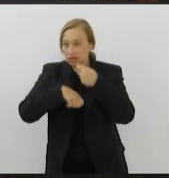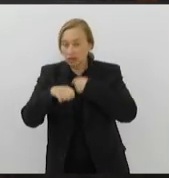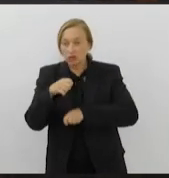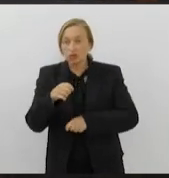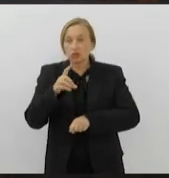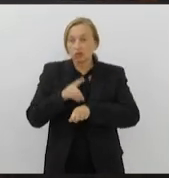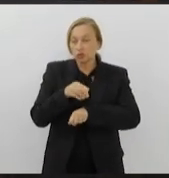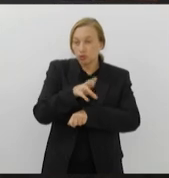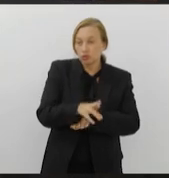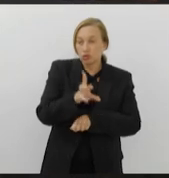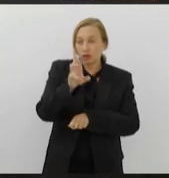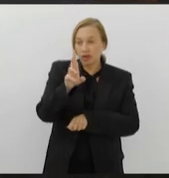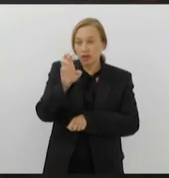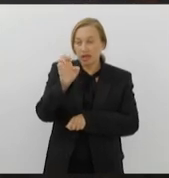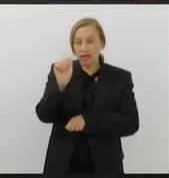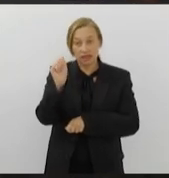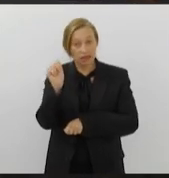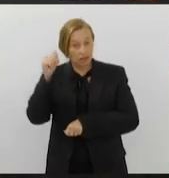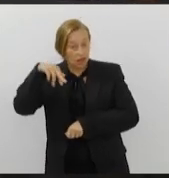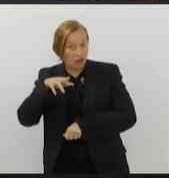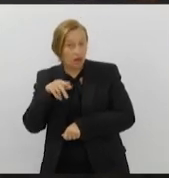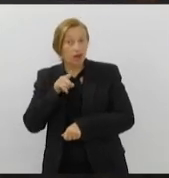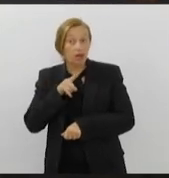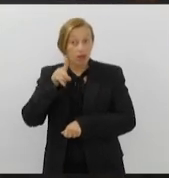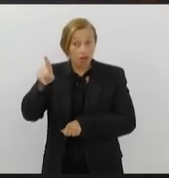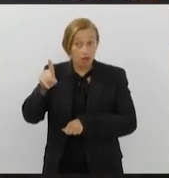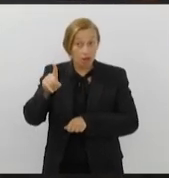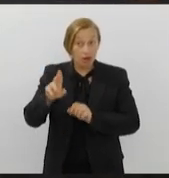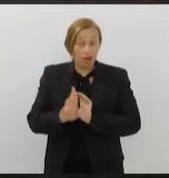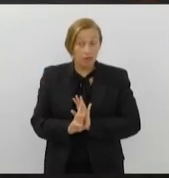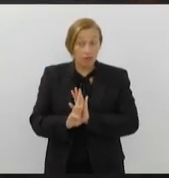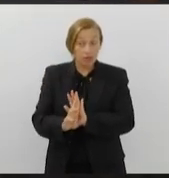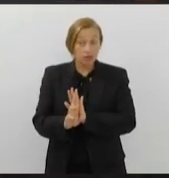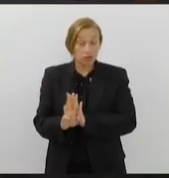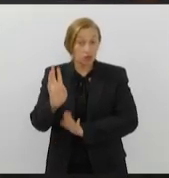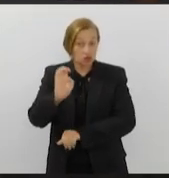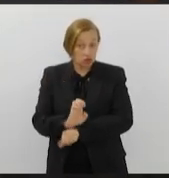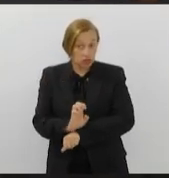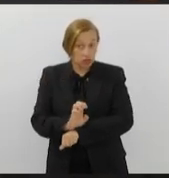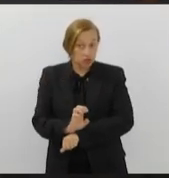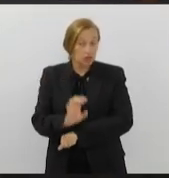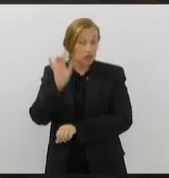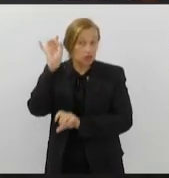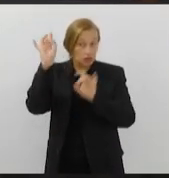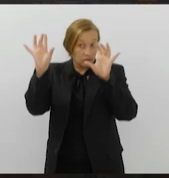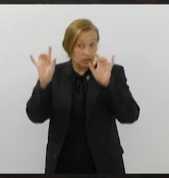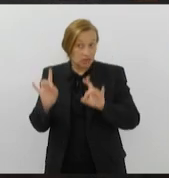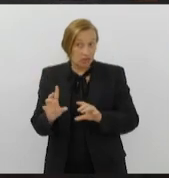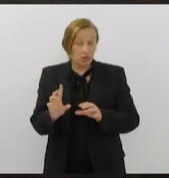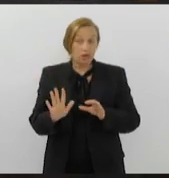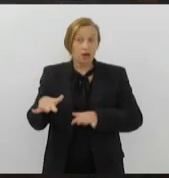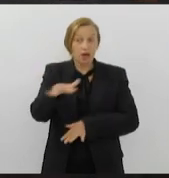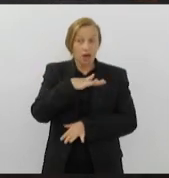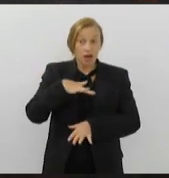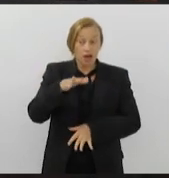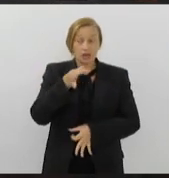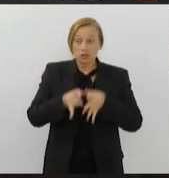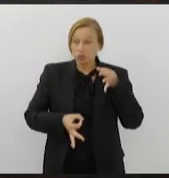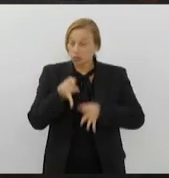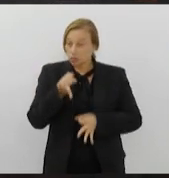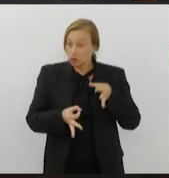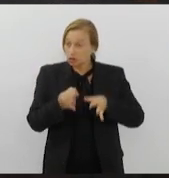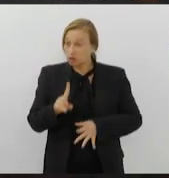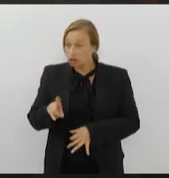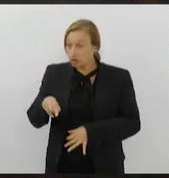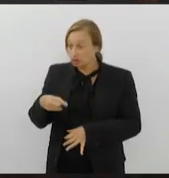mesa, porque ele que fala em nome do Estado, em especial no tocante à questão jurídica, e aí a gente a partir